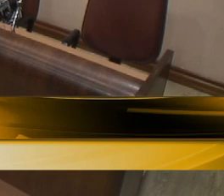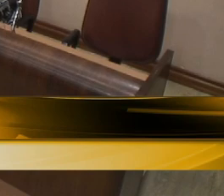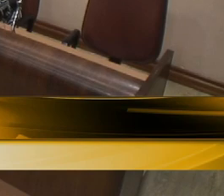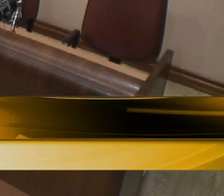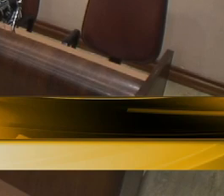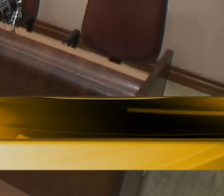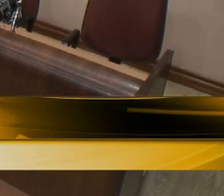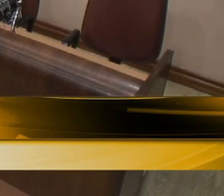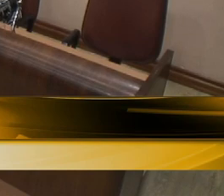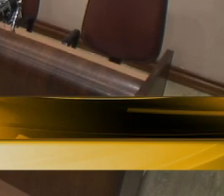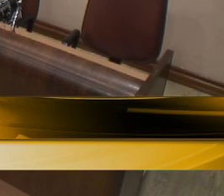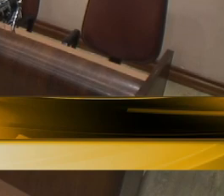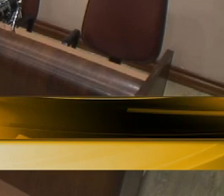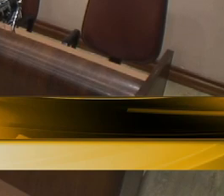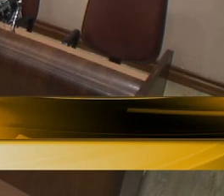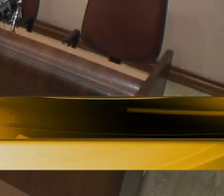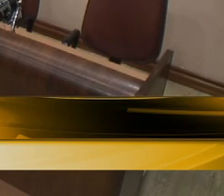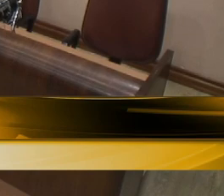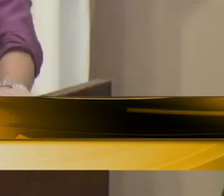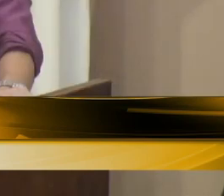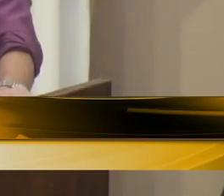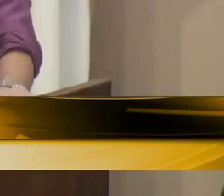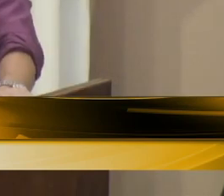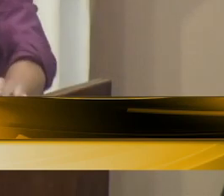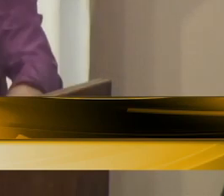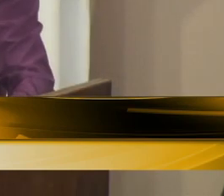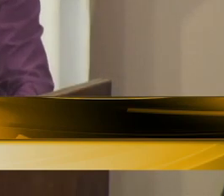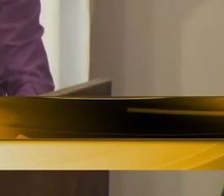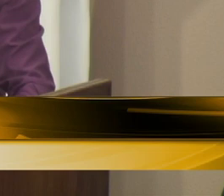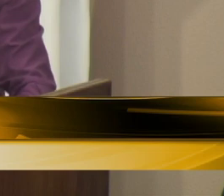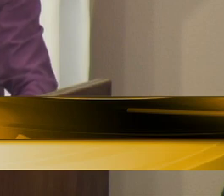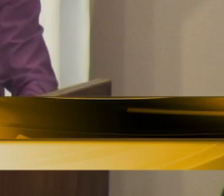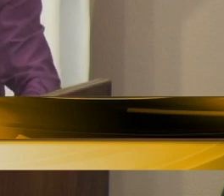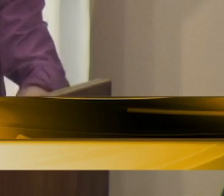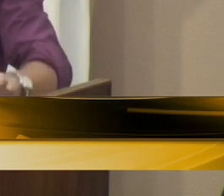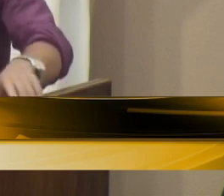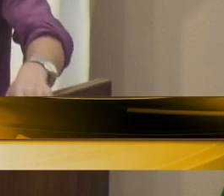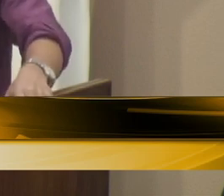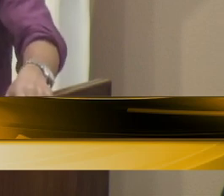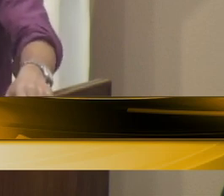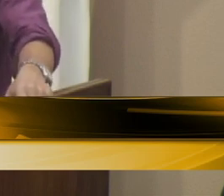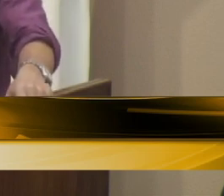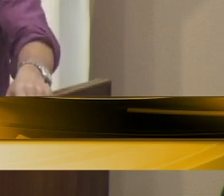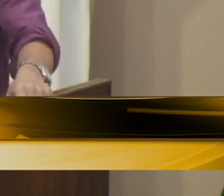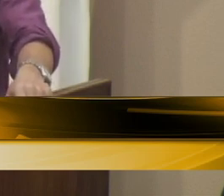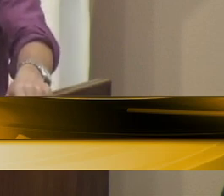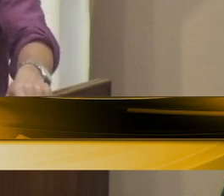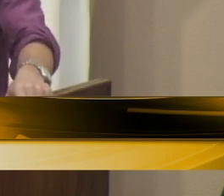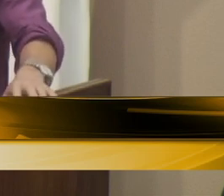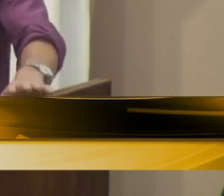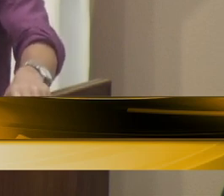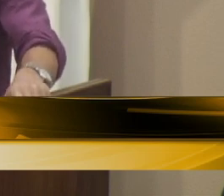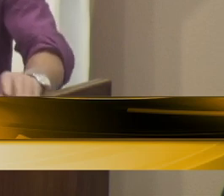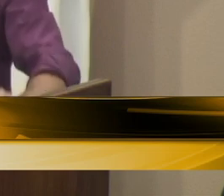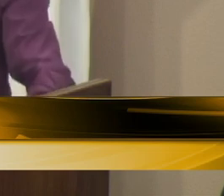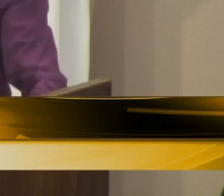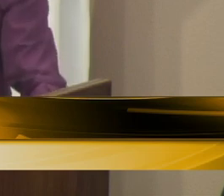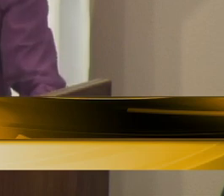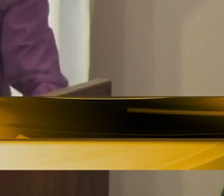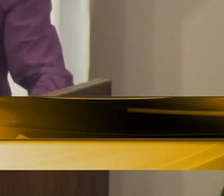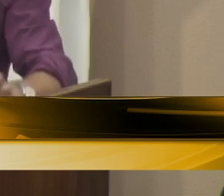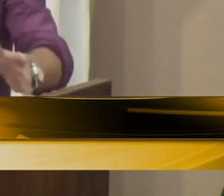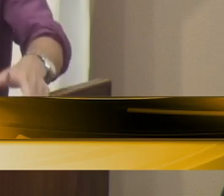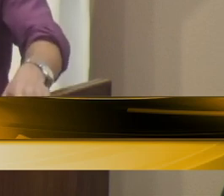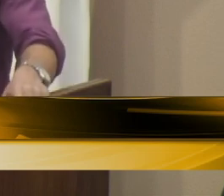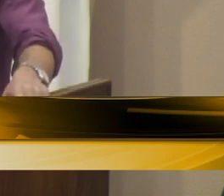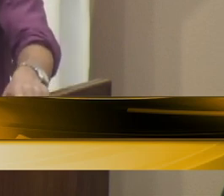Bom dia, presidente, mesa diretora, vereadores, vereadoras, que está presente aqui no plenário e que nos assiste para o canal 16.